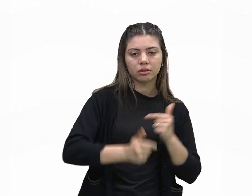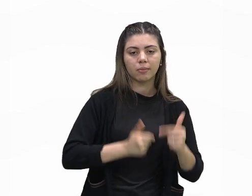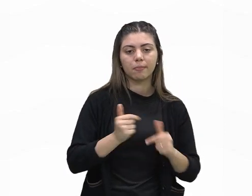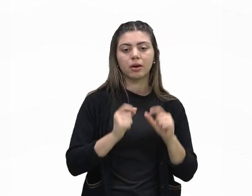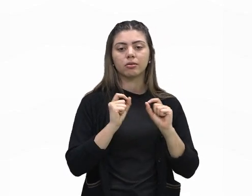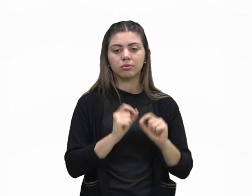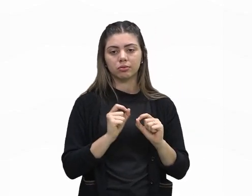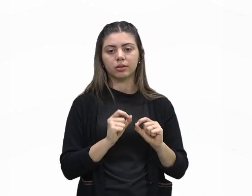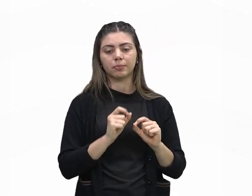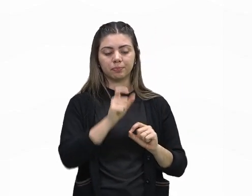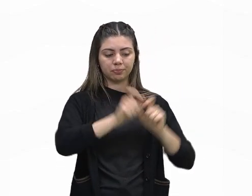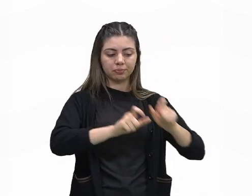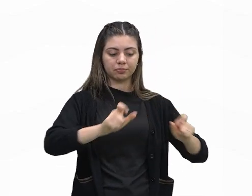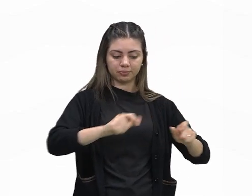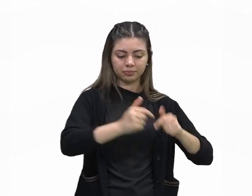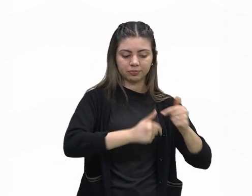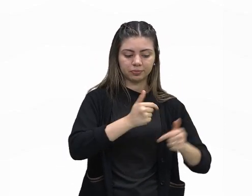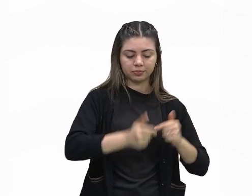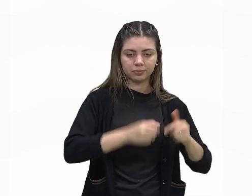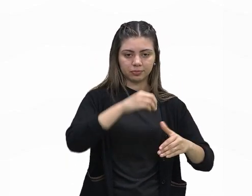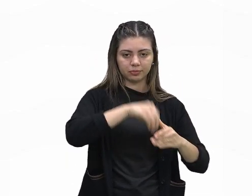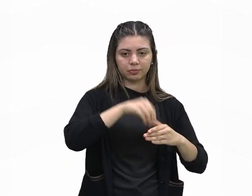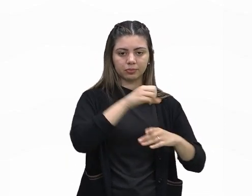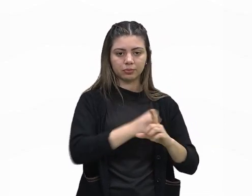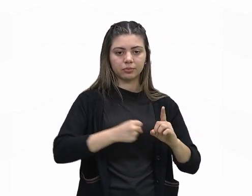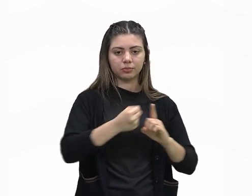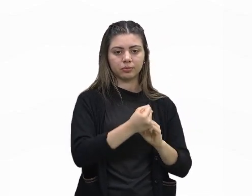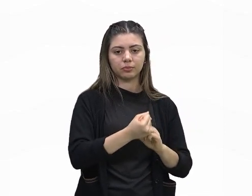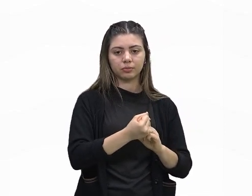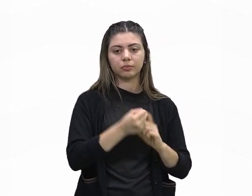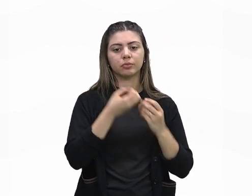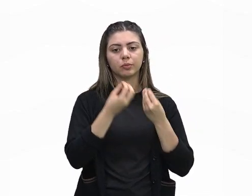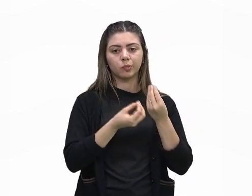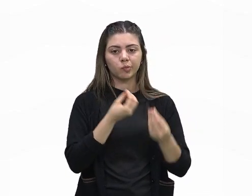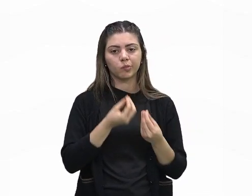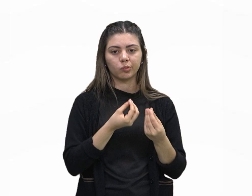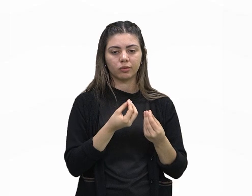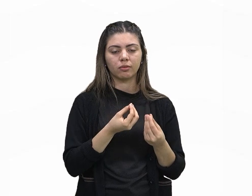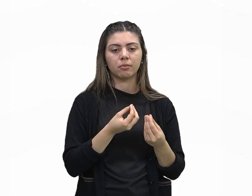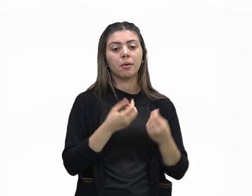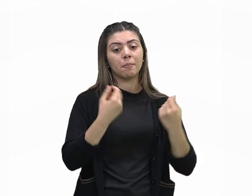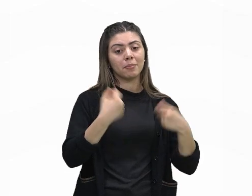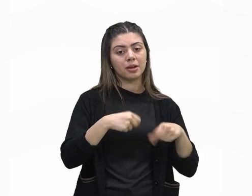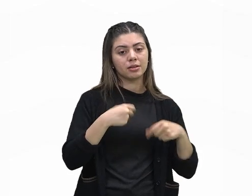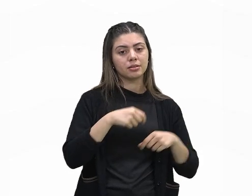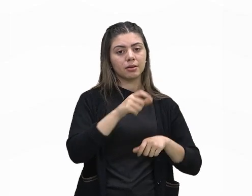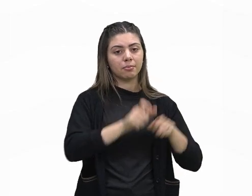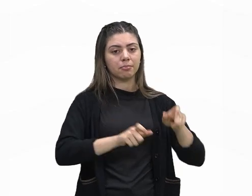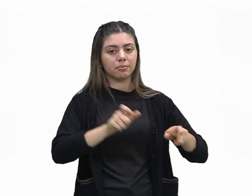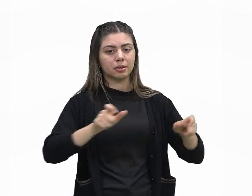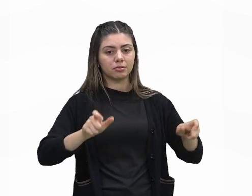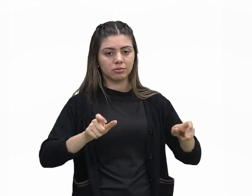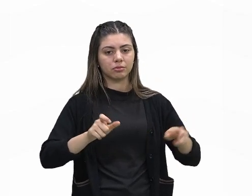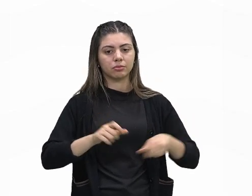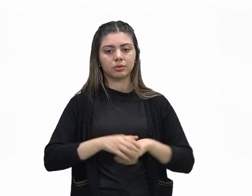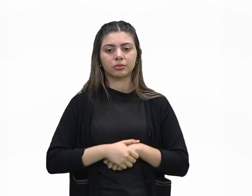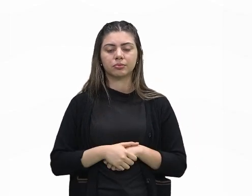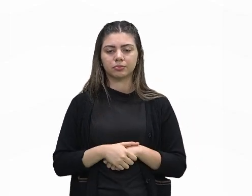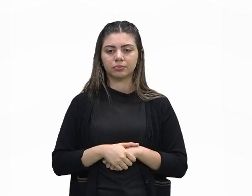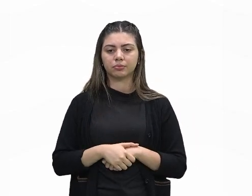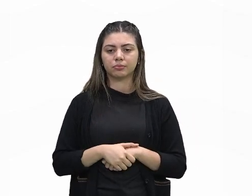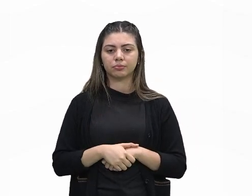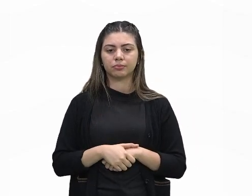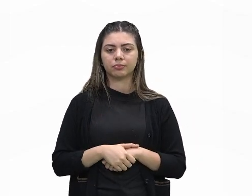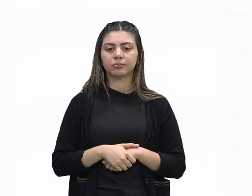diga-se trabalhadores, deve ser igualmente distribuído entre todas as pessoas. Ou seja, o